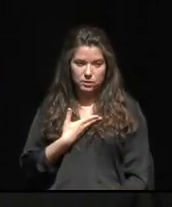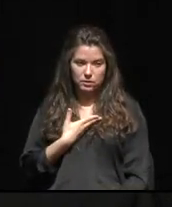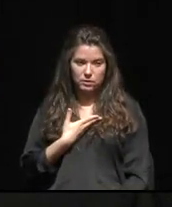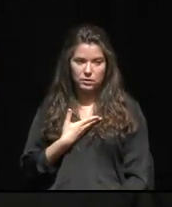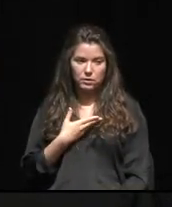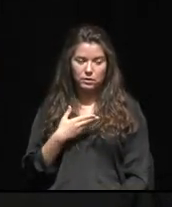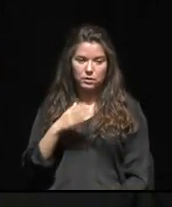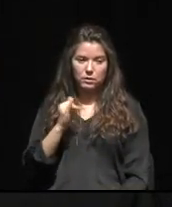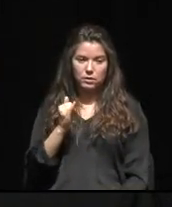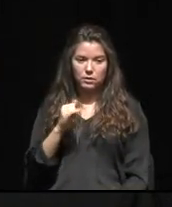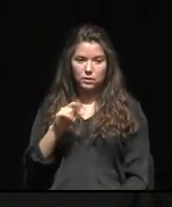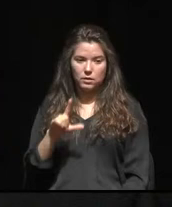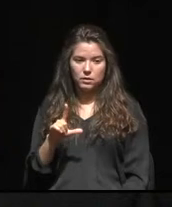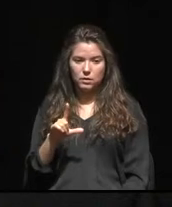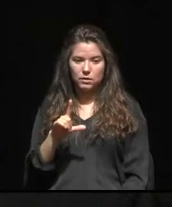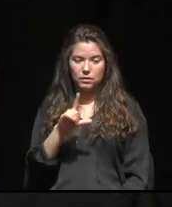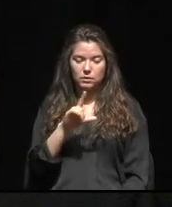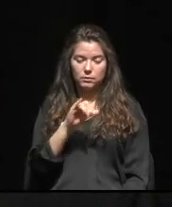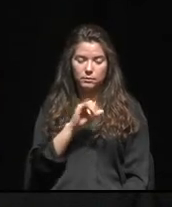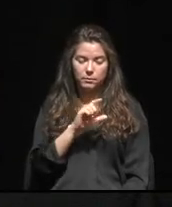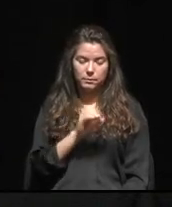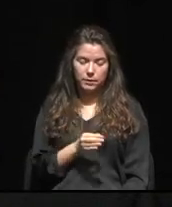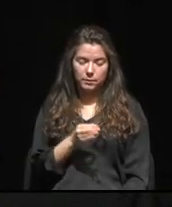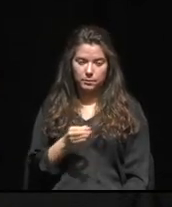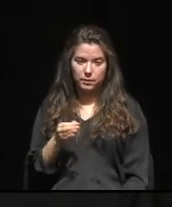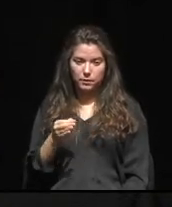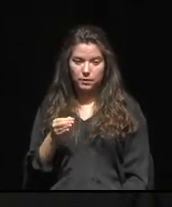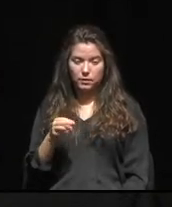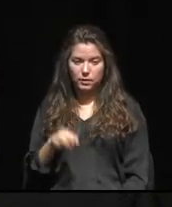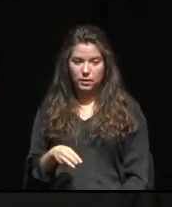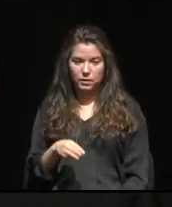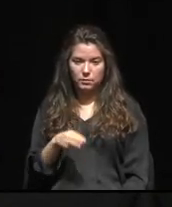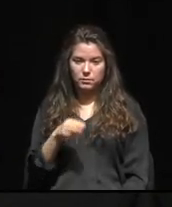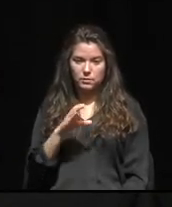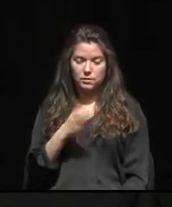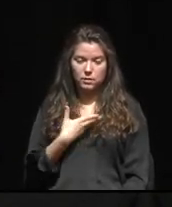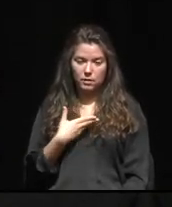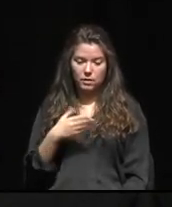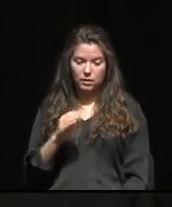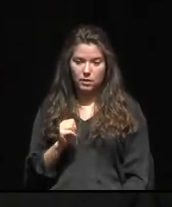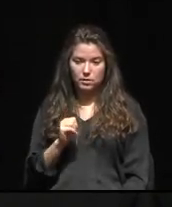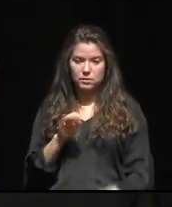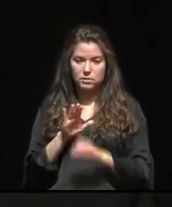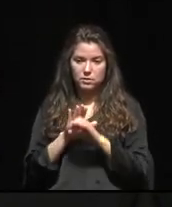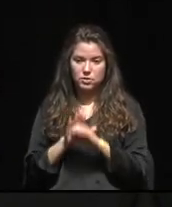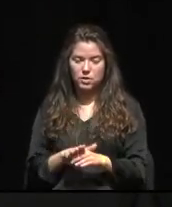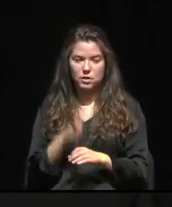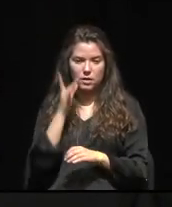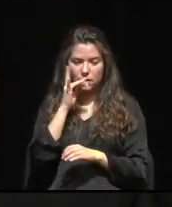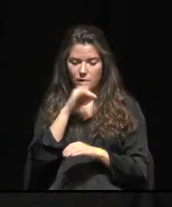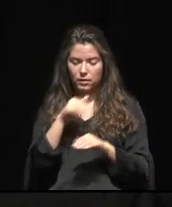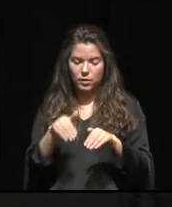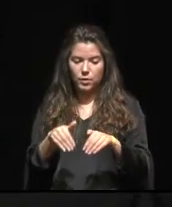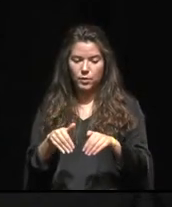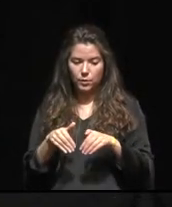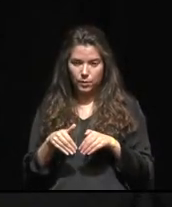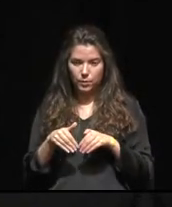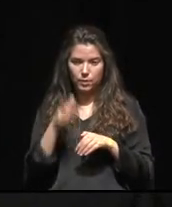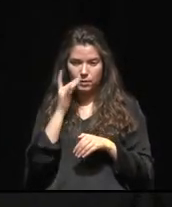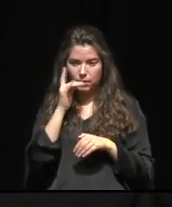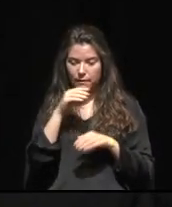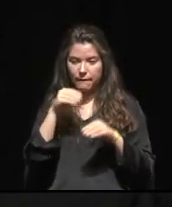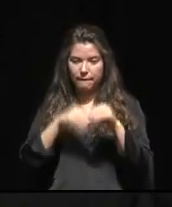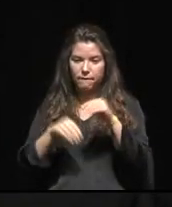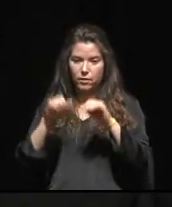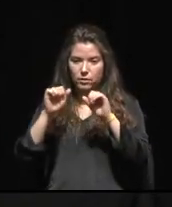iniciativa Liberal PPM CDs e chega quem se abstém quem vota